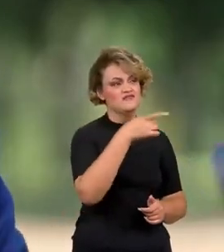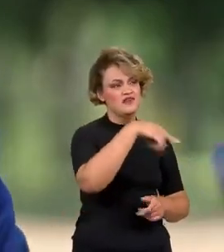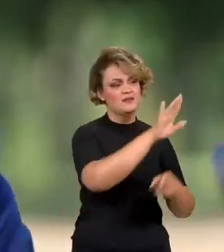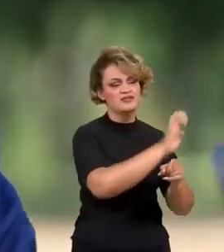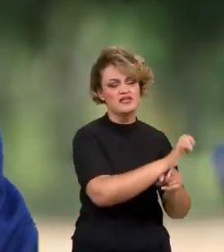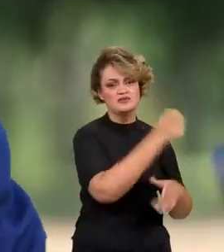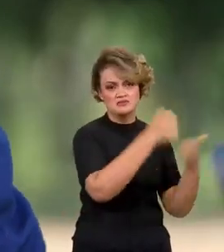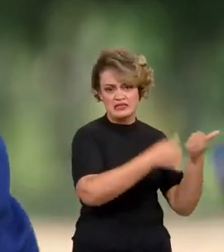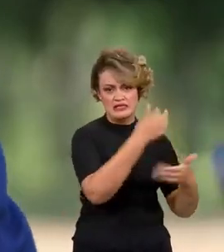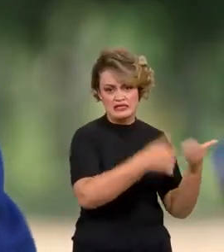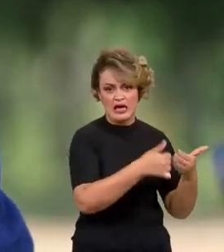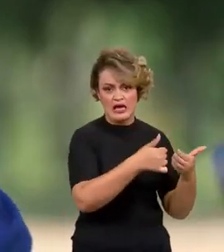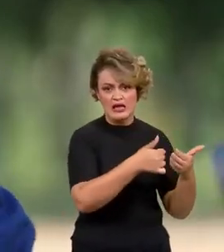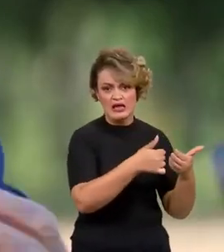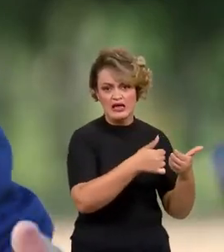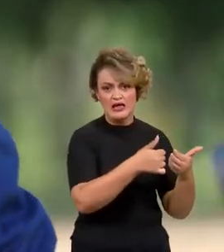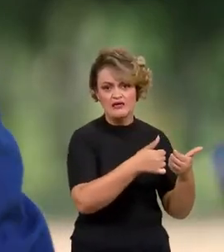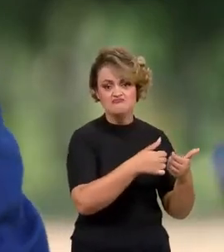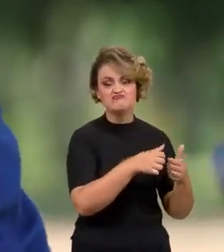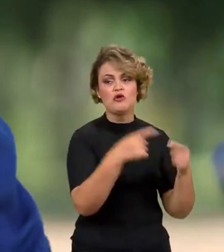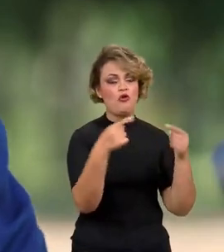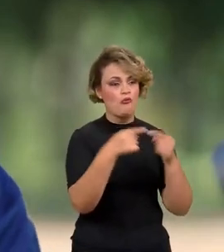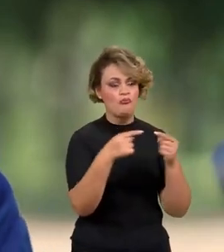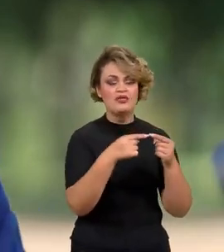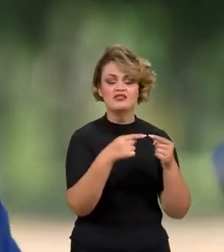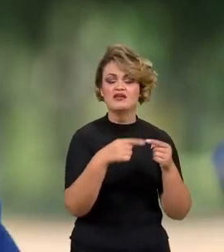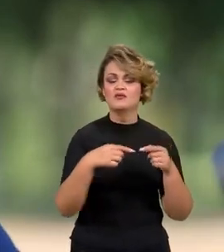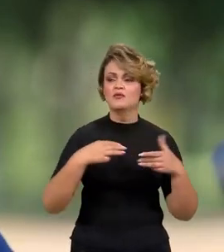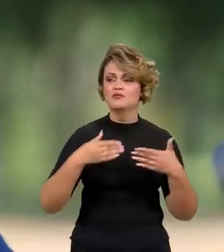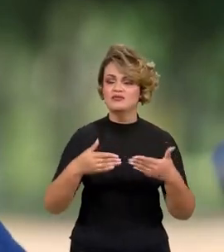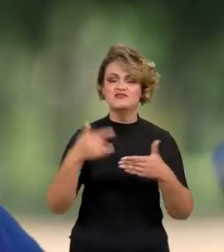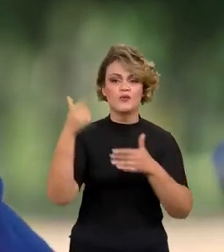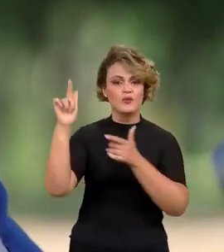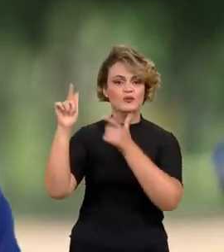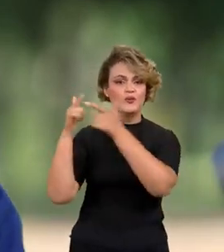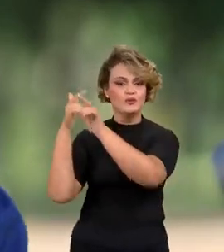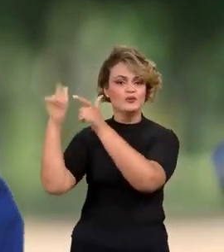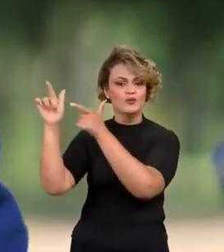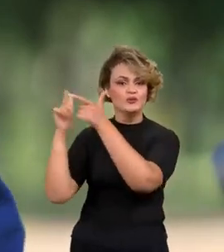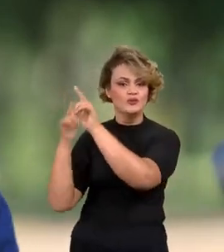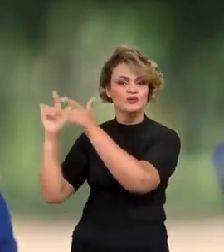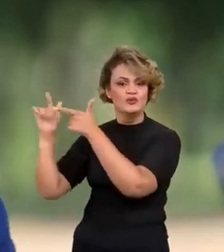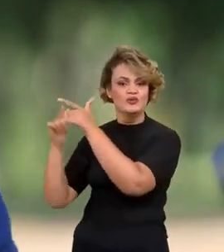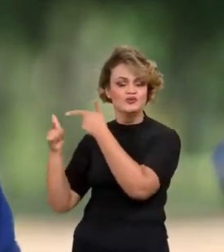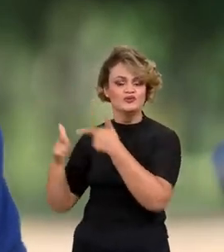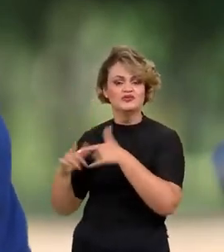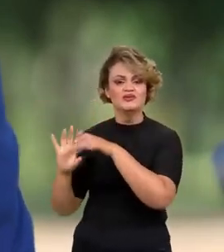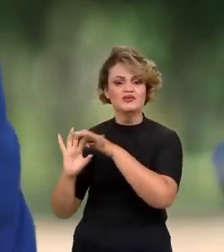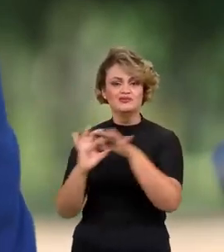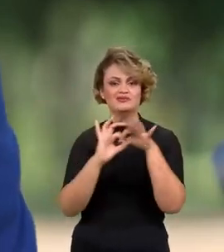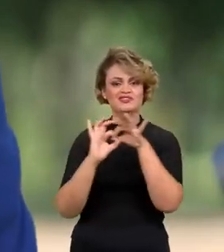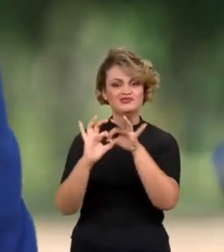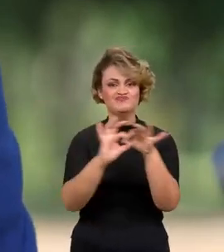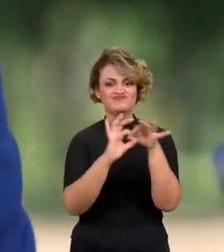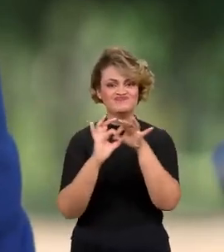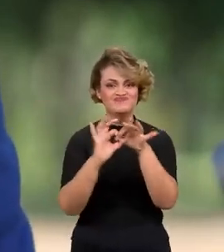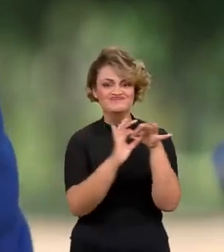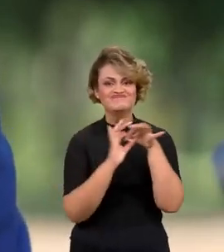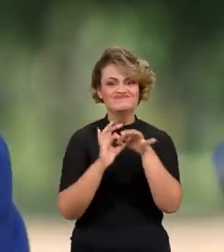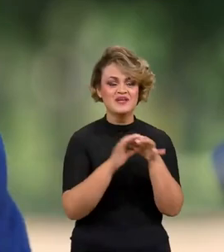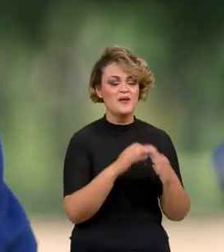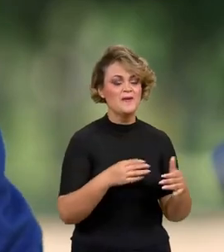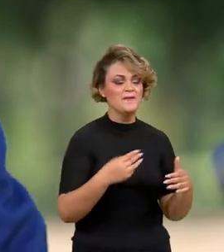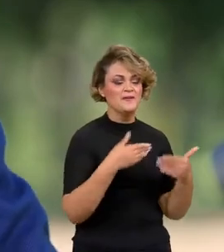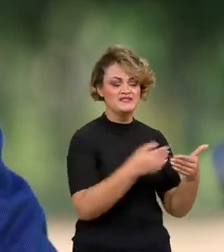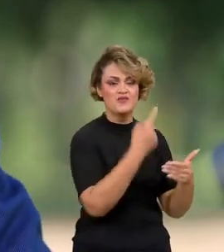preparado para falar da cultura para falar do trabalho para falar da previdência para falar da economia para isso ele tem que